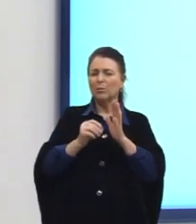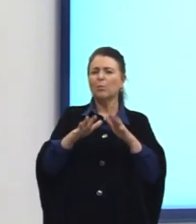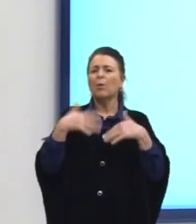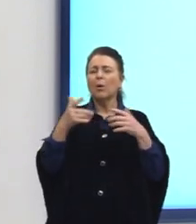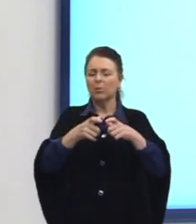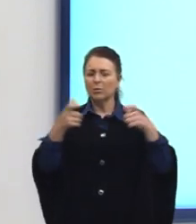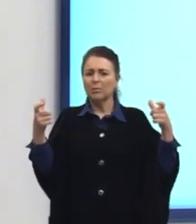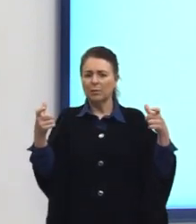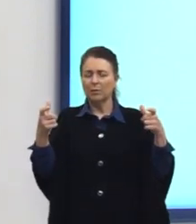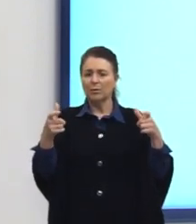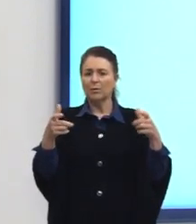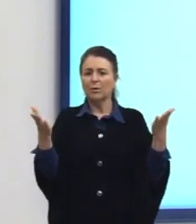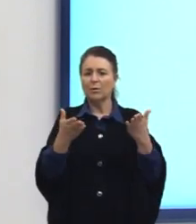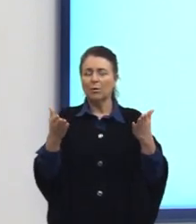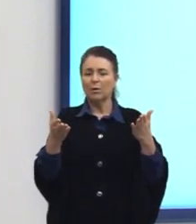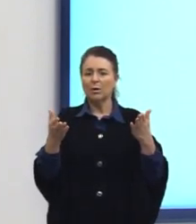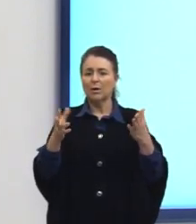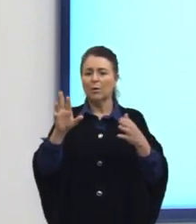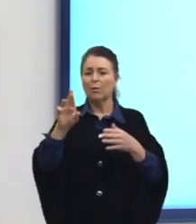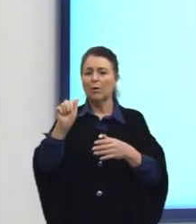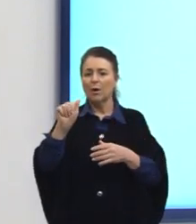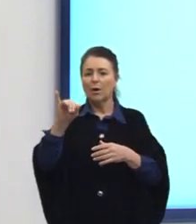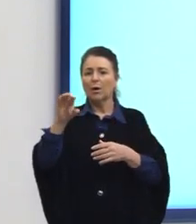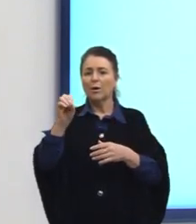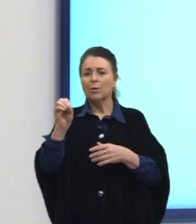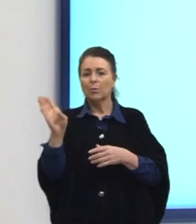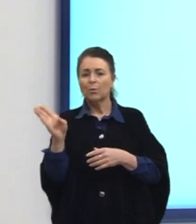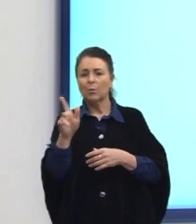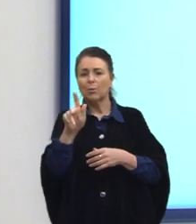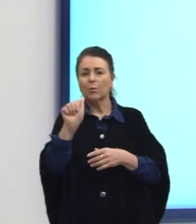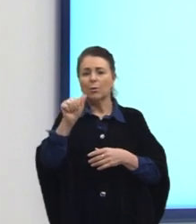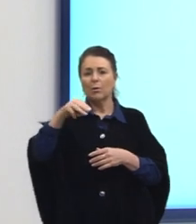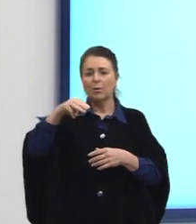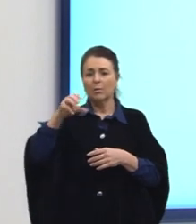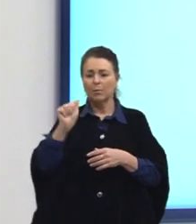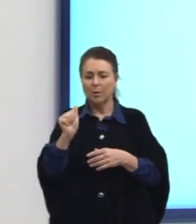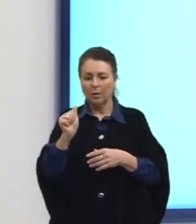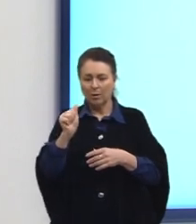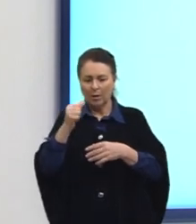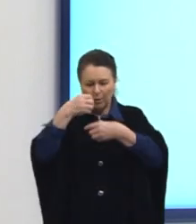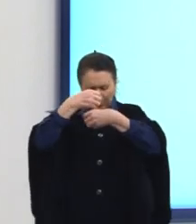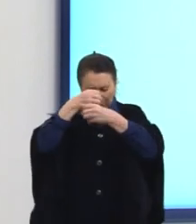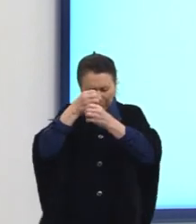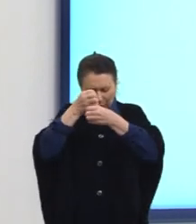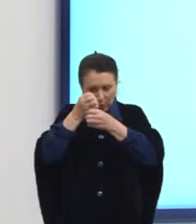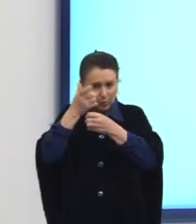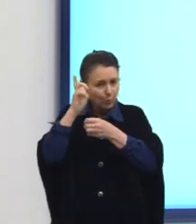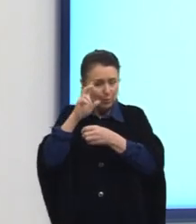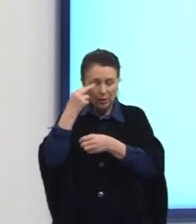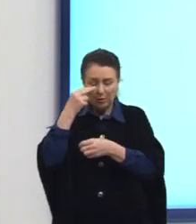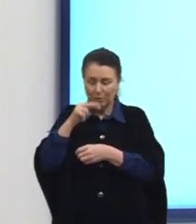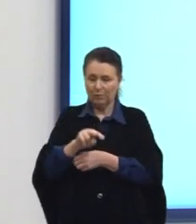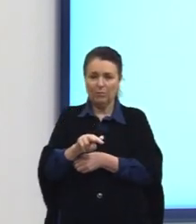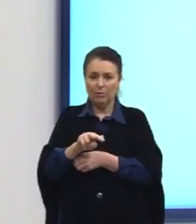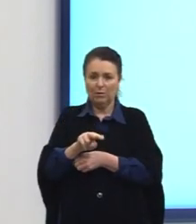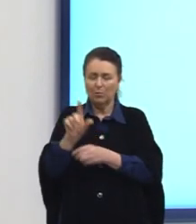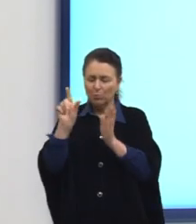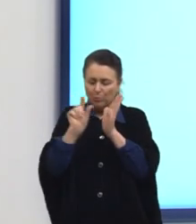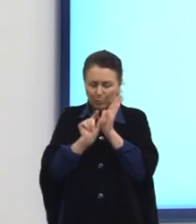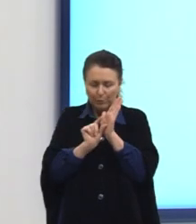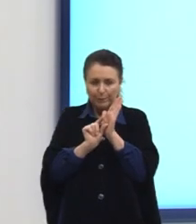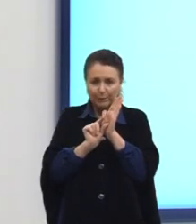em raios Gamas já é um núcleo atômico uma coisa que a gente não consegue nem ver é muito pequeno e aqui né A questão